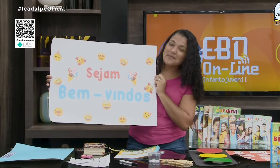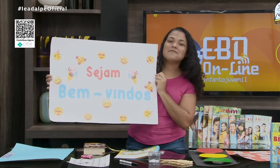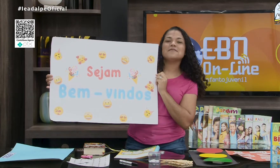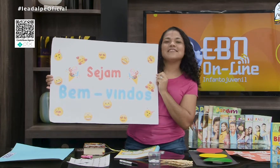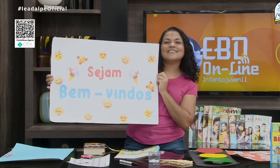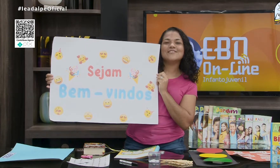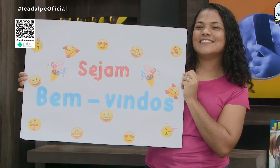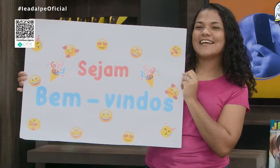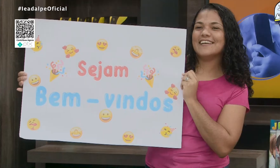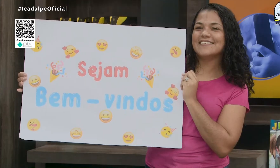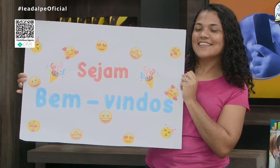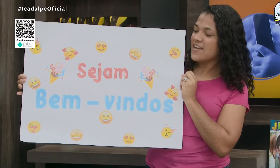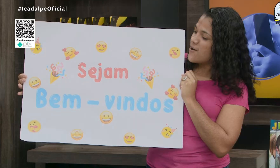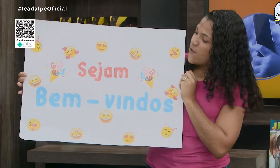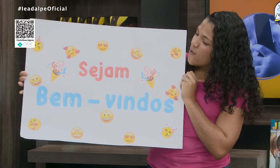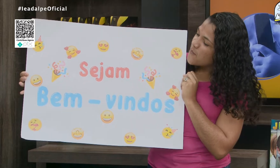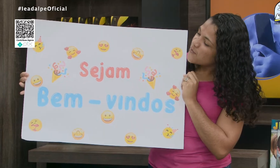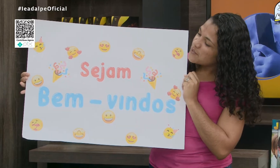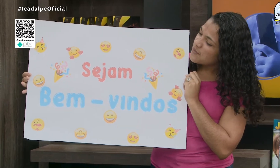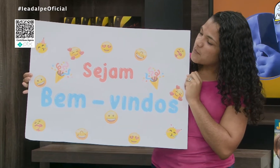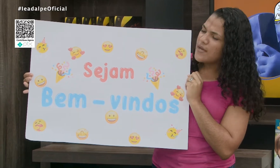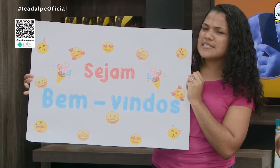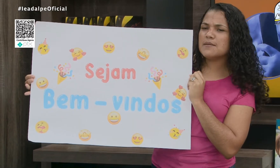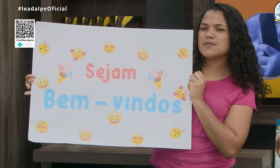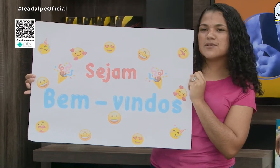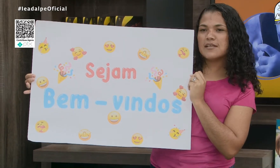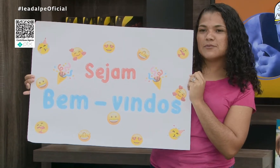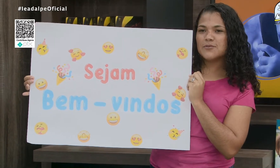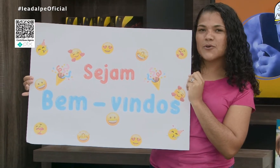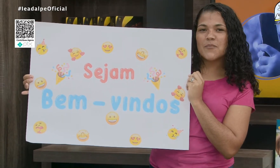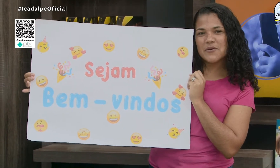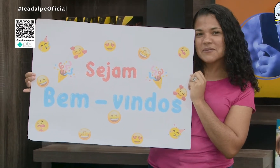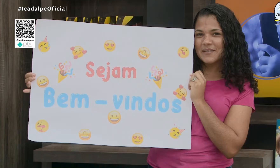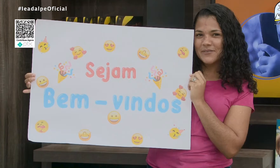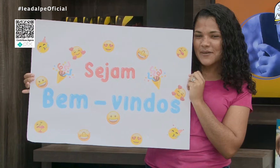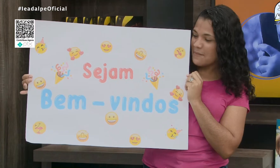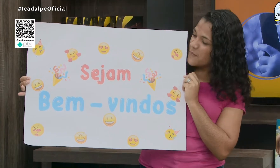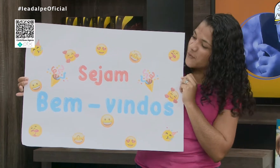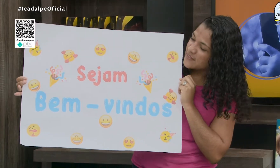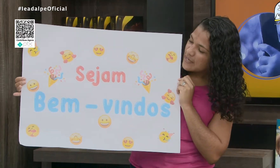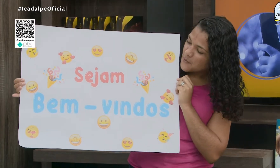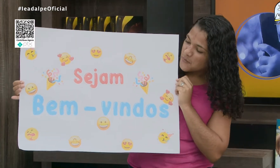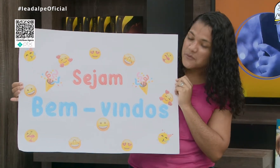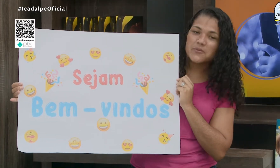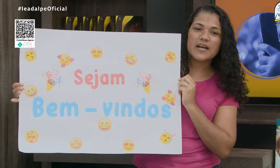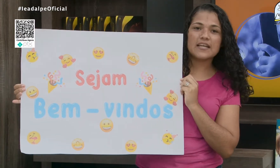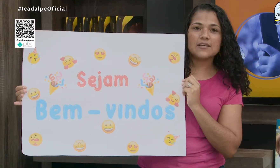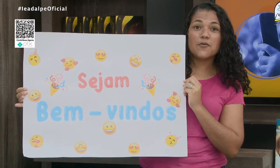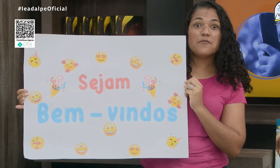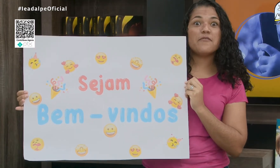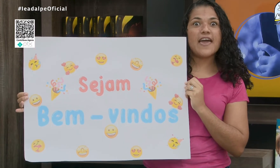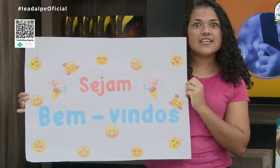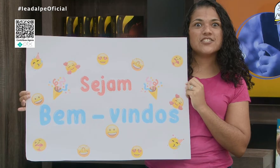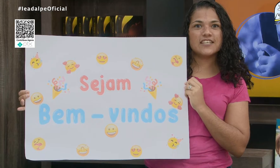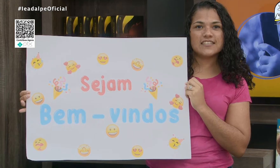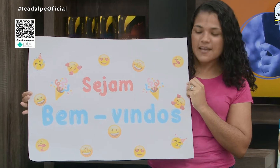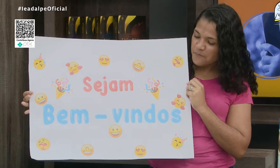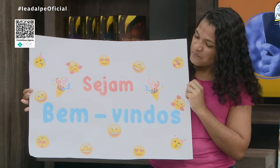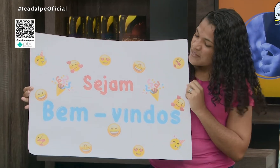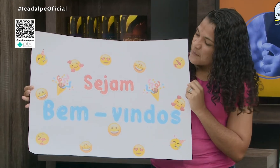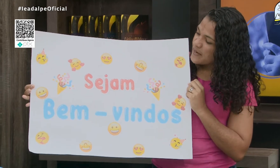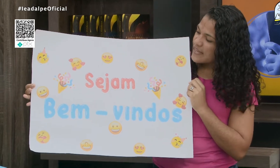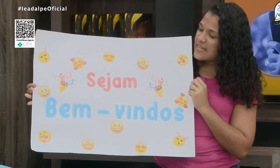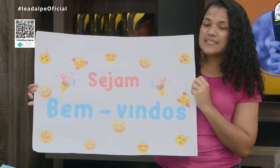sejam bem-vindos, tá? Com muito amor. Recebo seus alunos com muito alô, amor, tá? Com muito carinho, com festa,